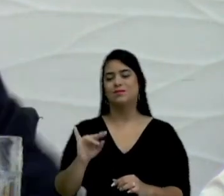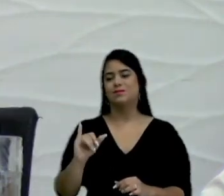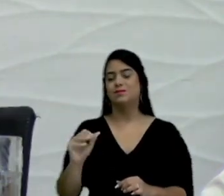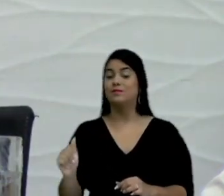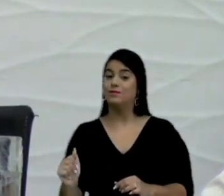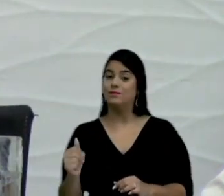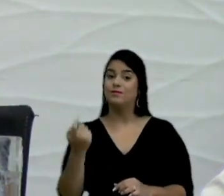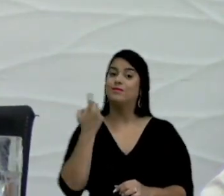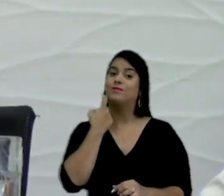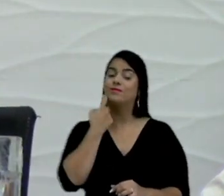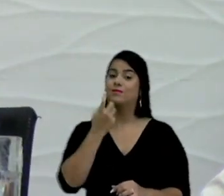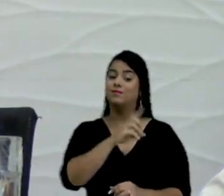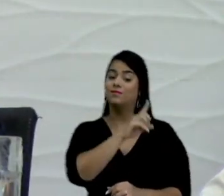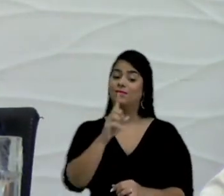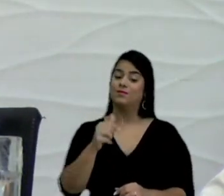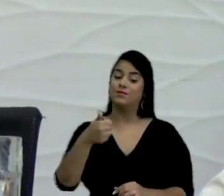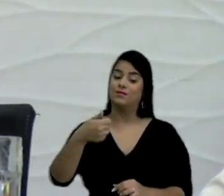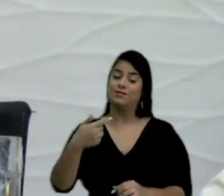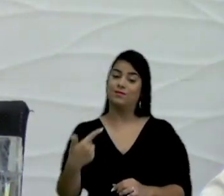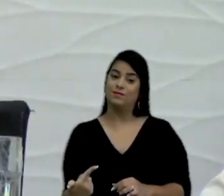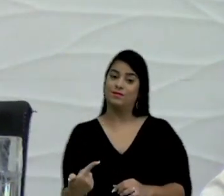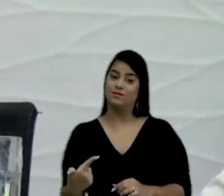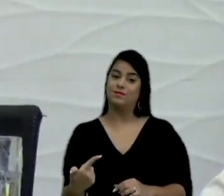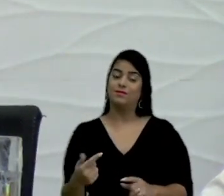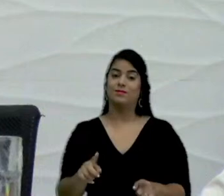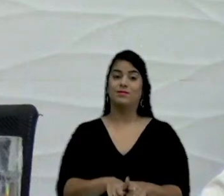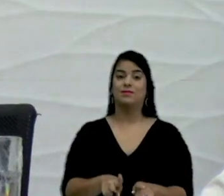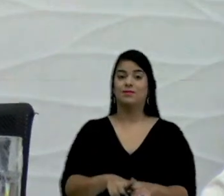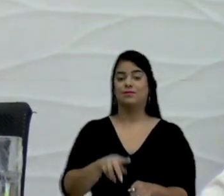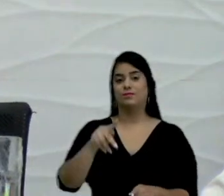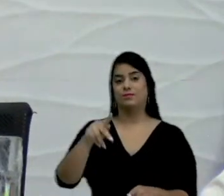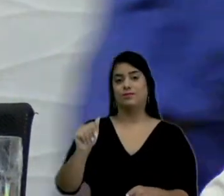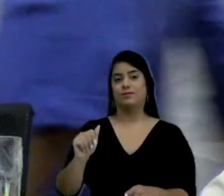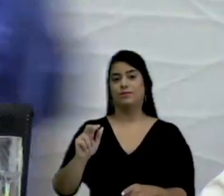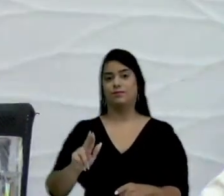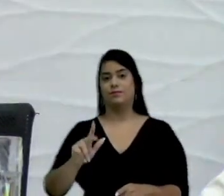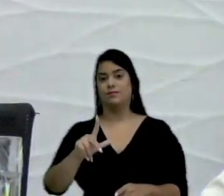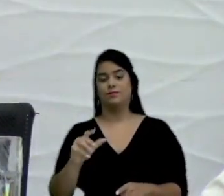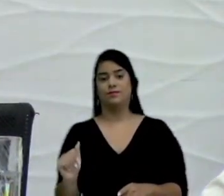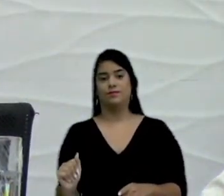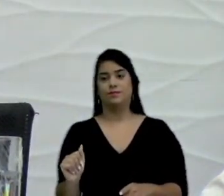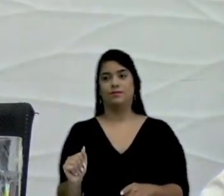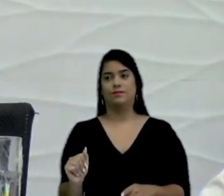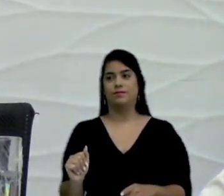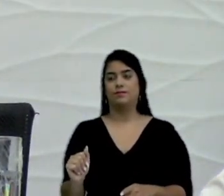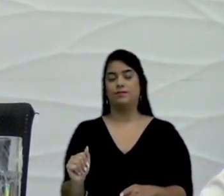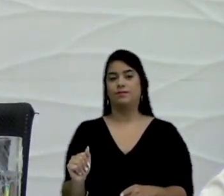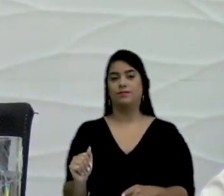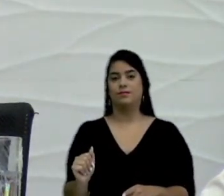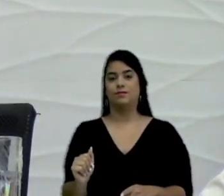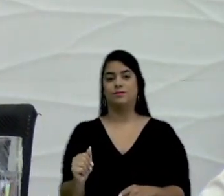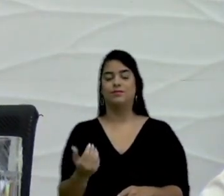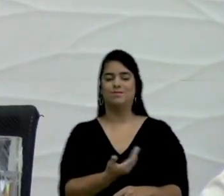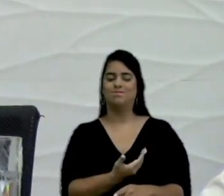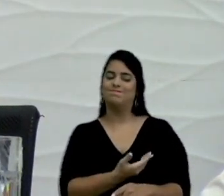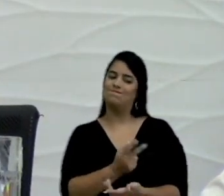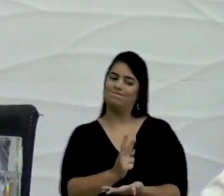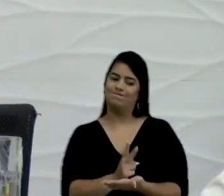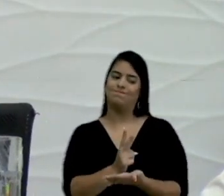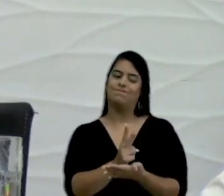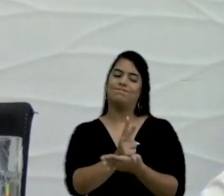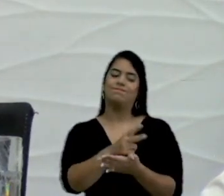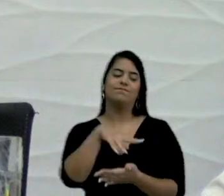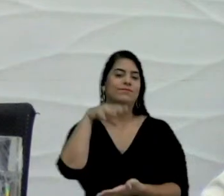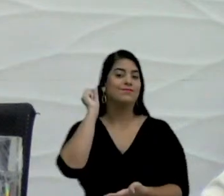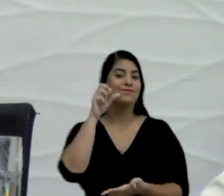sexta-feira dia 12 como também Paula Francinete lá nas almas benditas Nossa amiga sempre H sido ouvinte